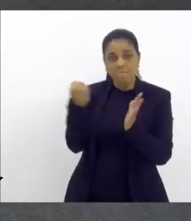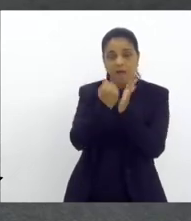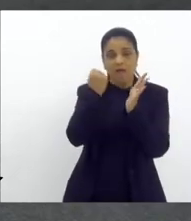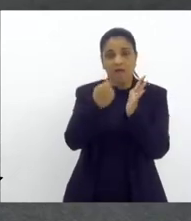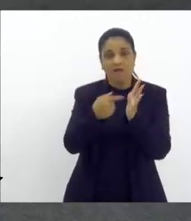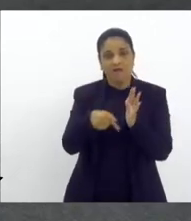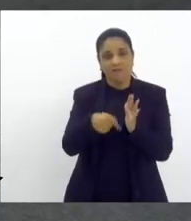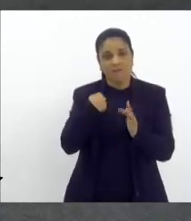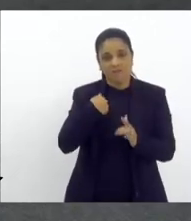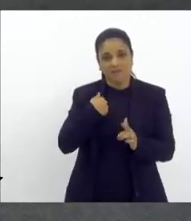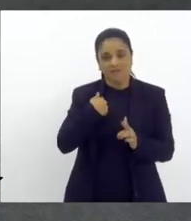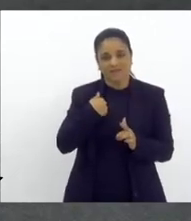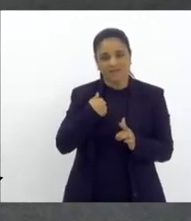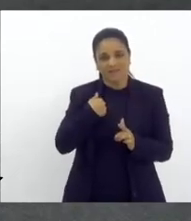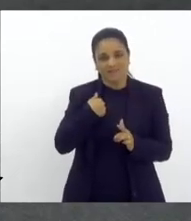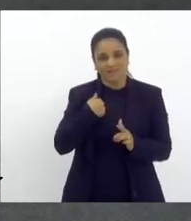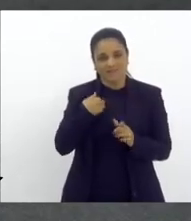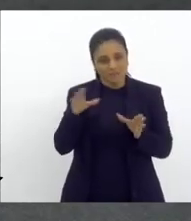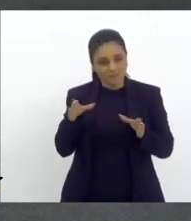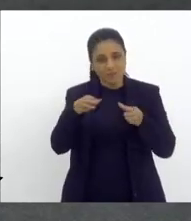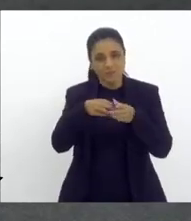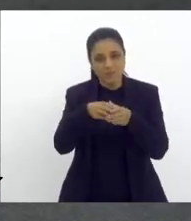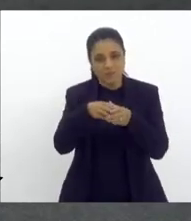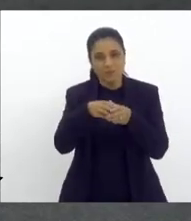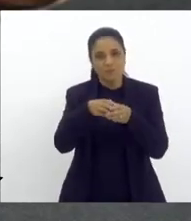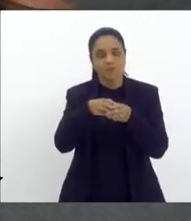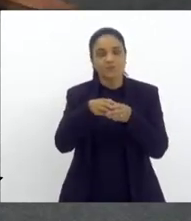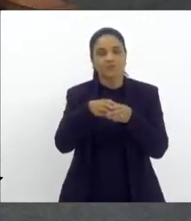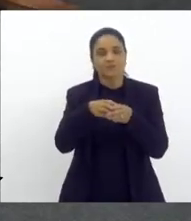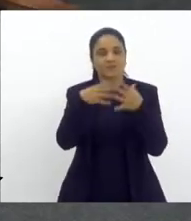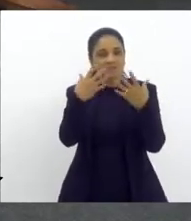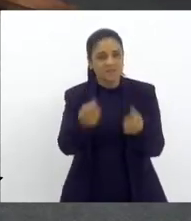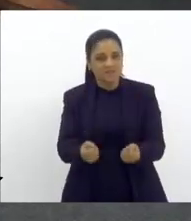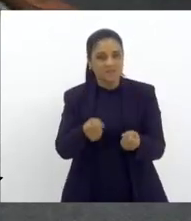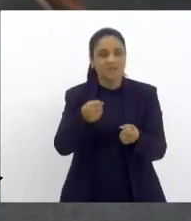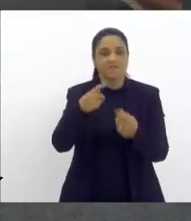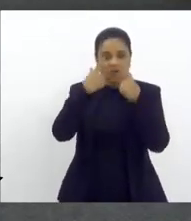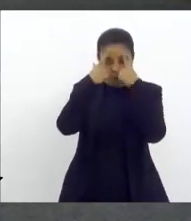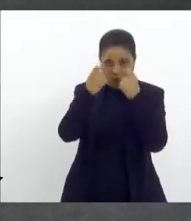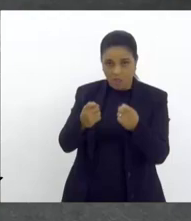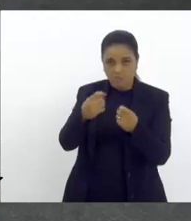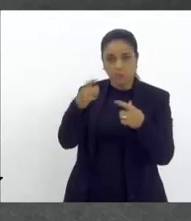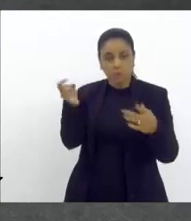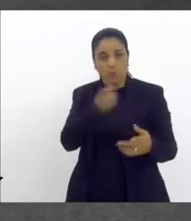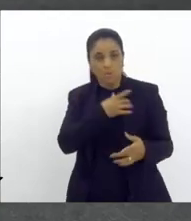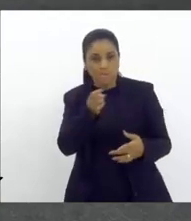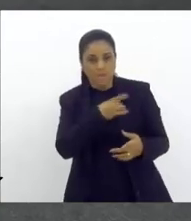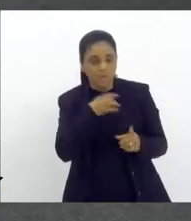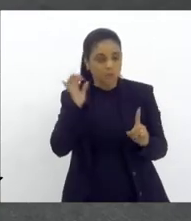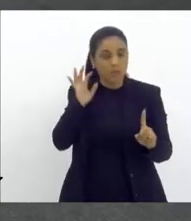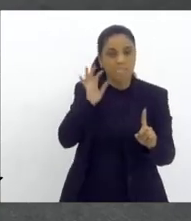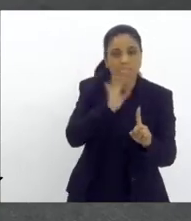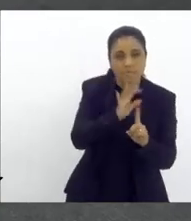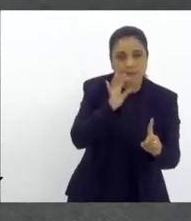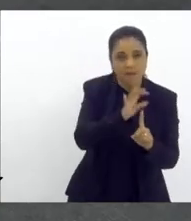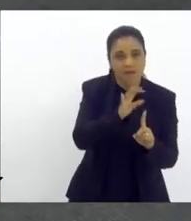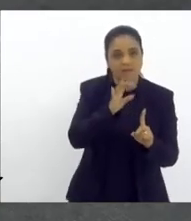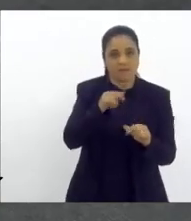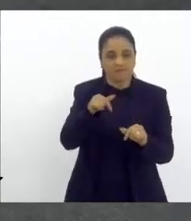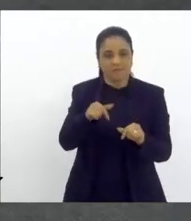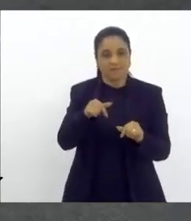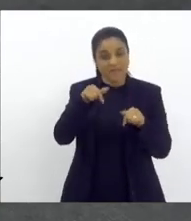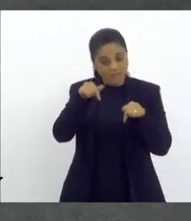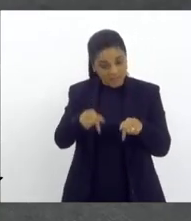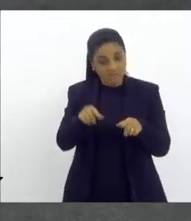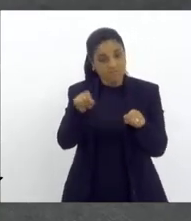dessa galera que topa a política do ódio da violência do medo da intimidação das ameaças ele fez isso